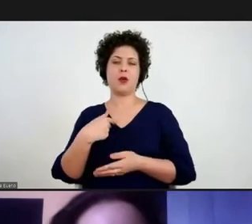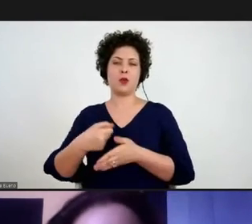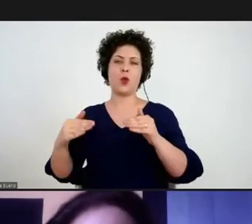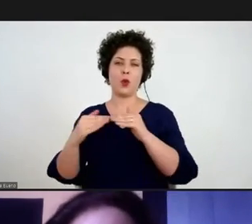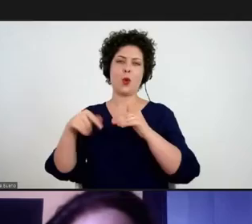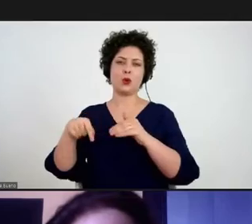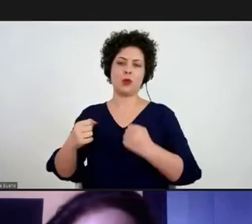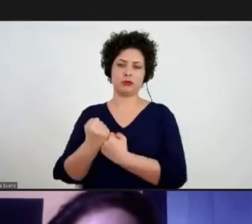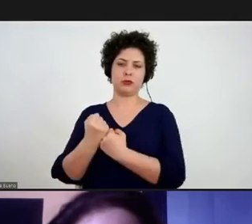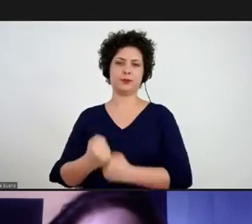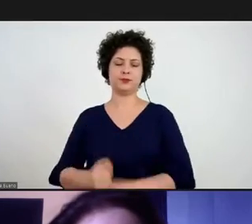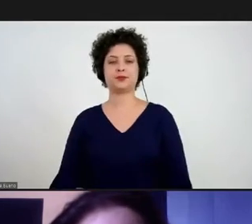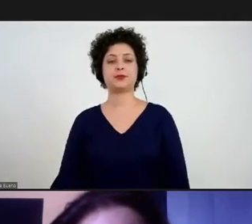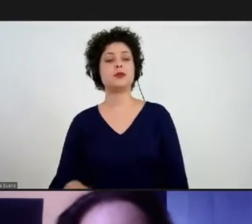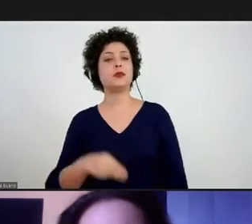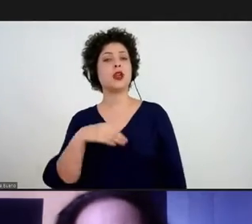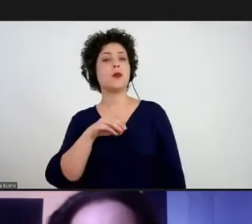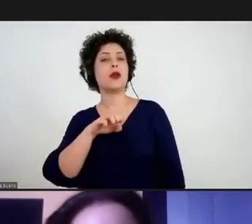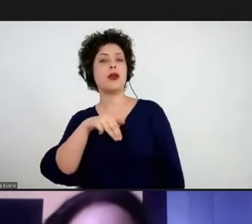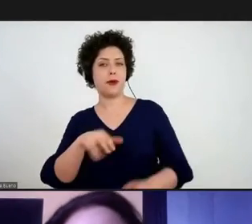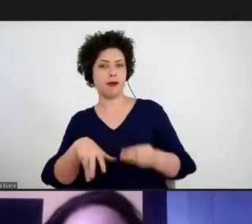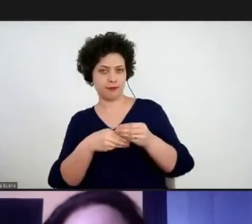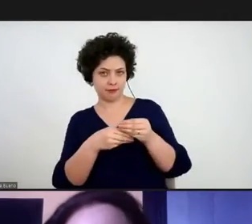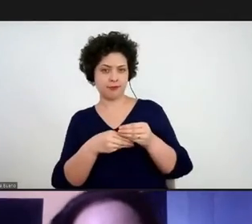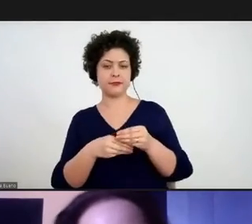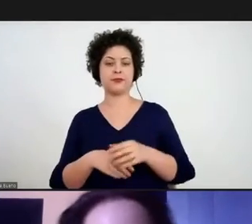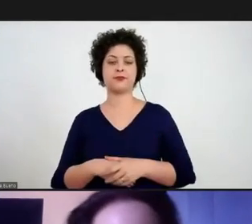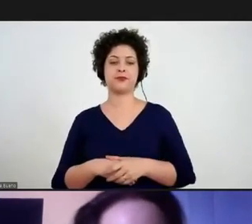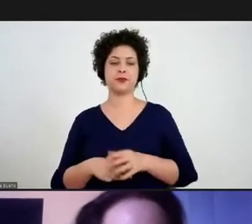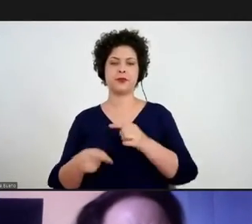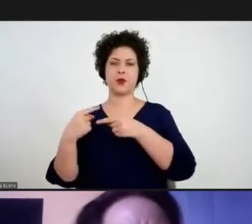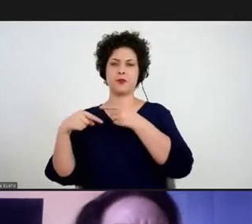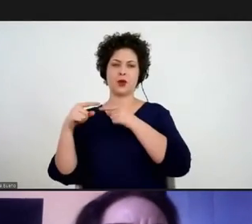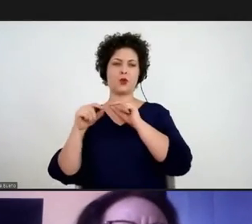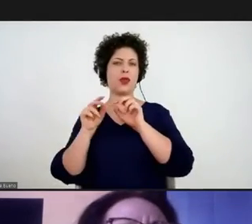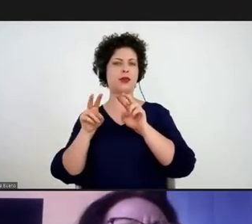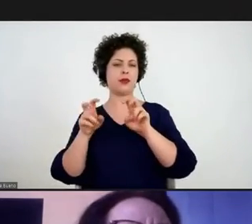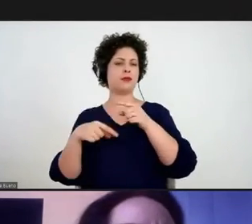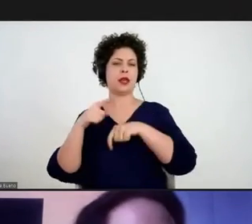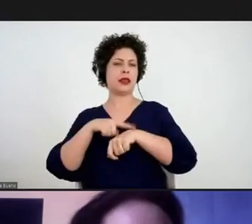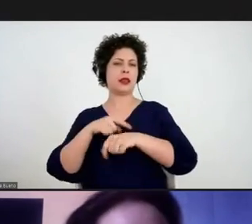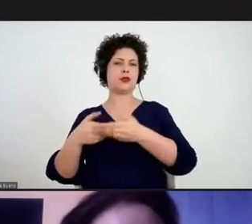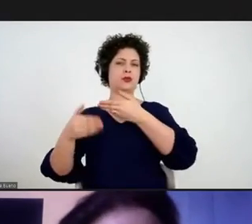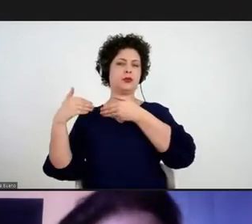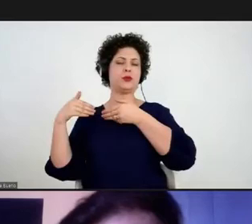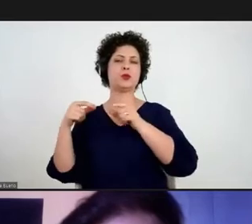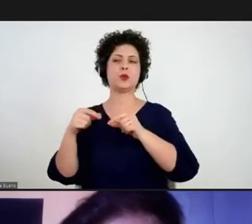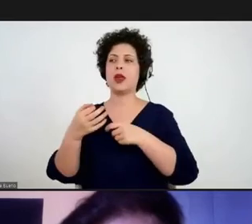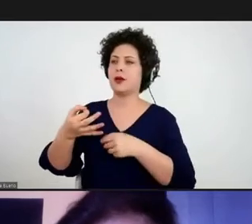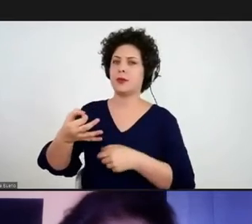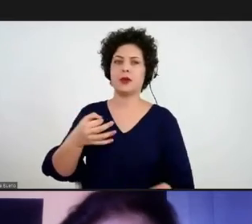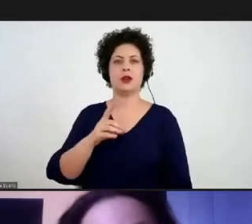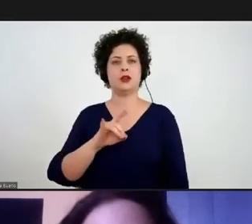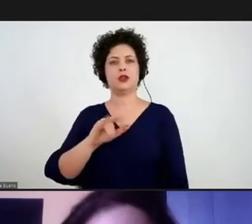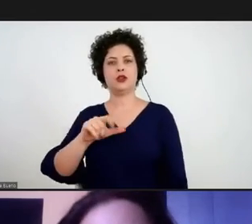Moema. Então, eu gostaria de voltar bastante no tempo e pegar muito depoimento da